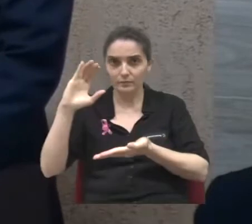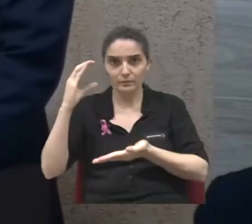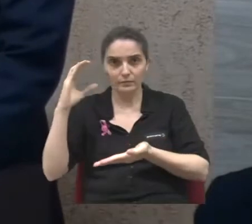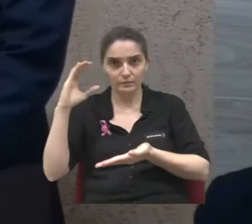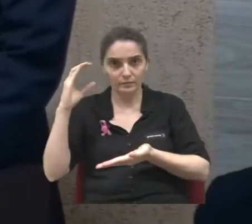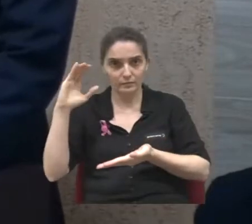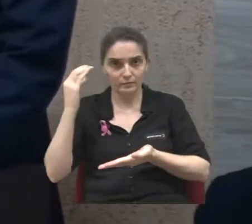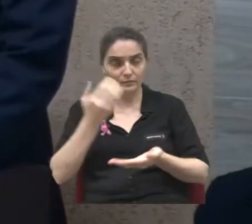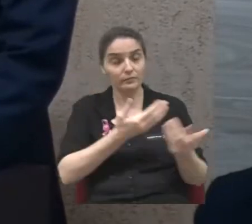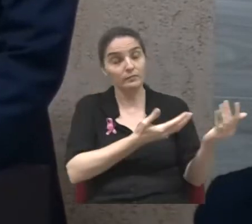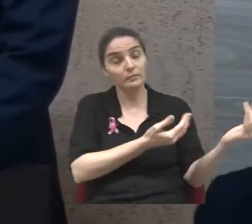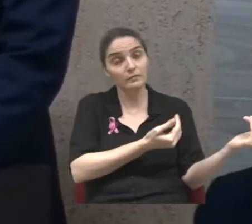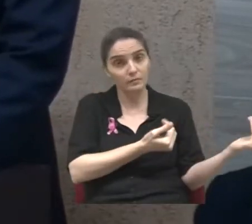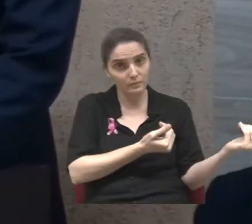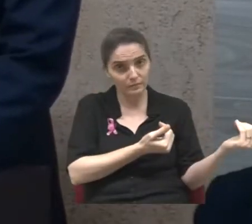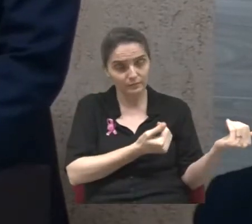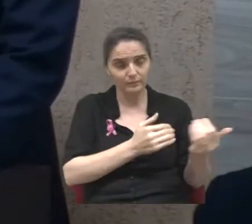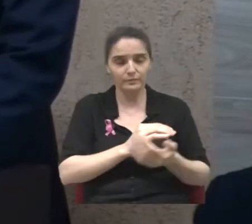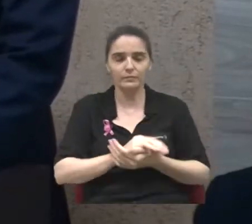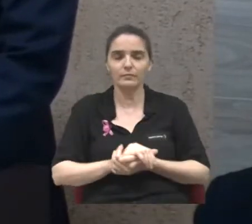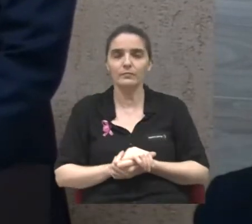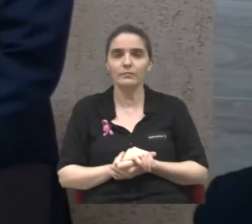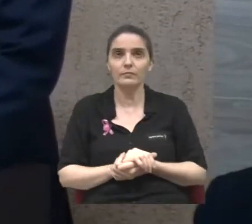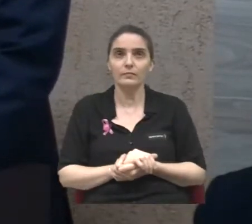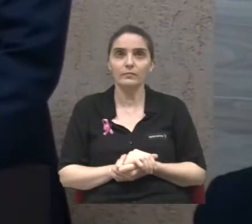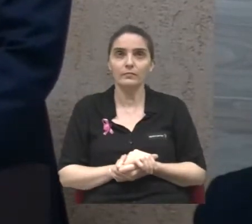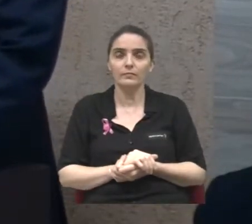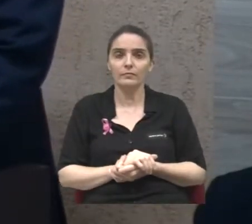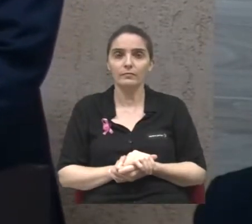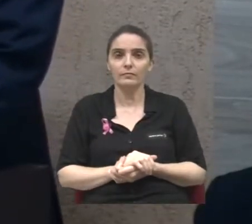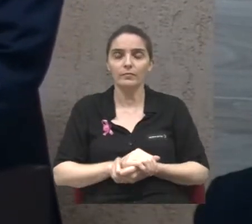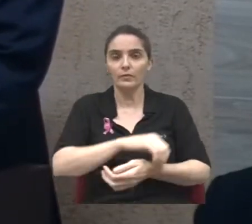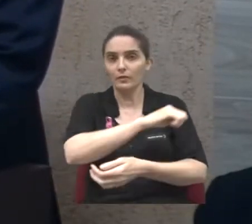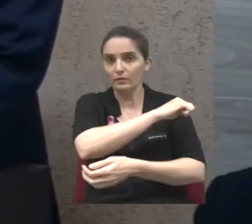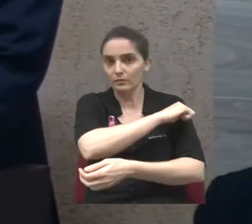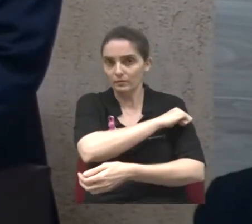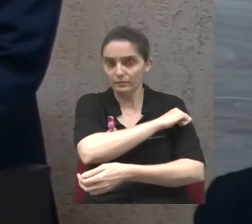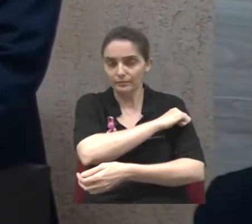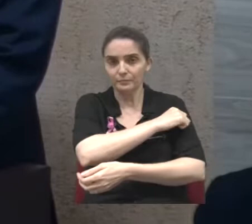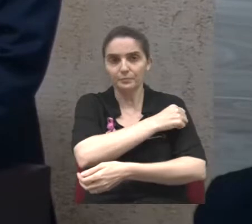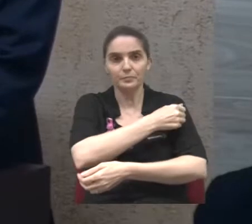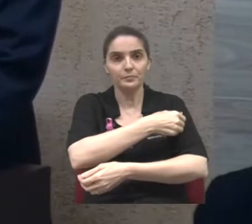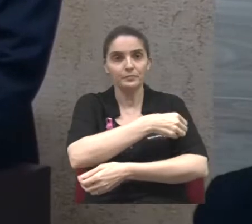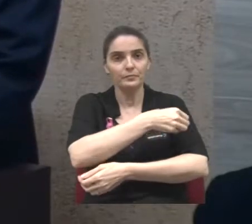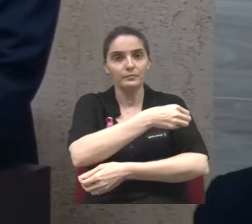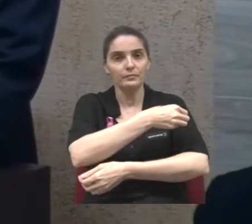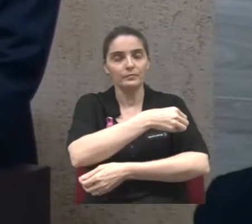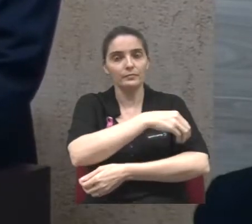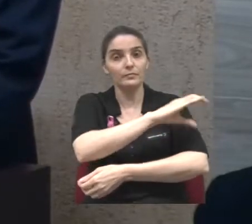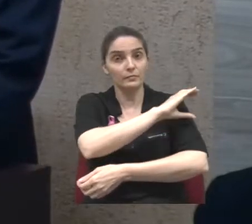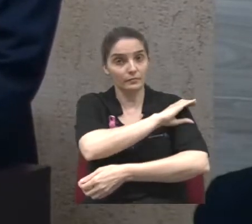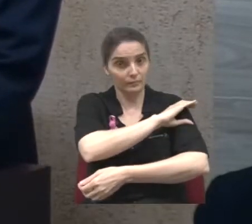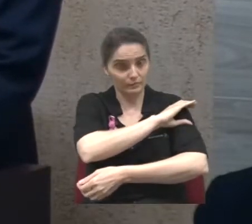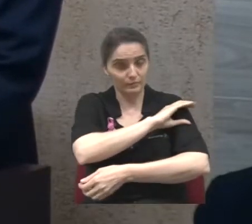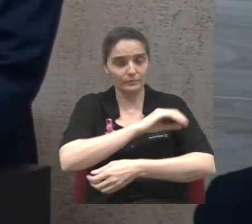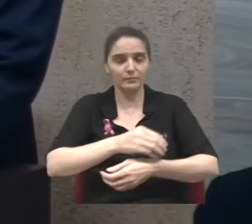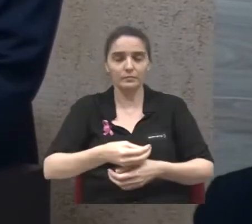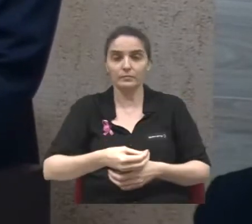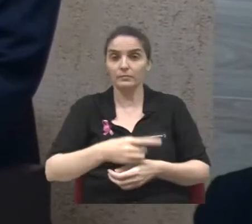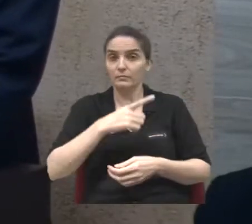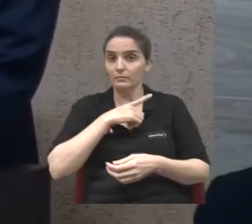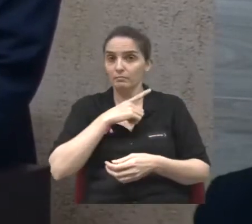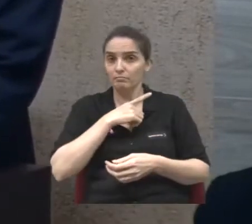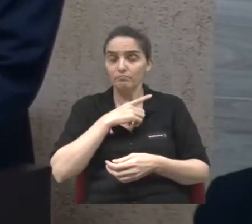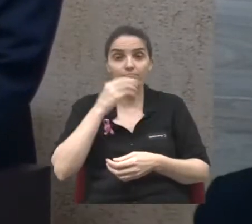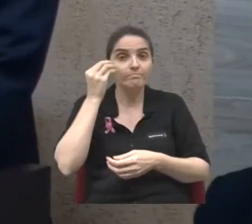médio. Considerando que estudantes do ensino médio de Colégio Jandira estão vivenciando uma experiência única e